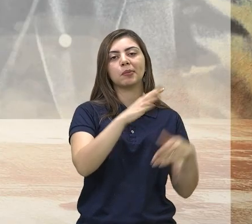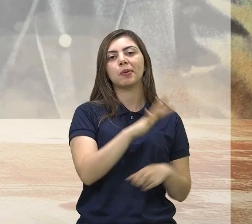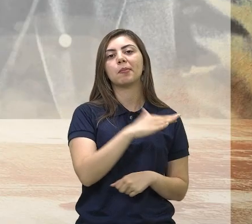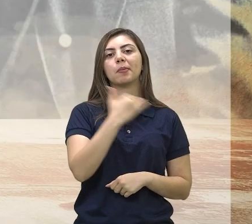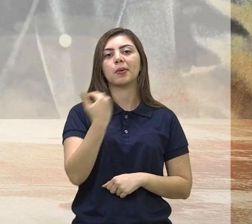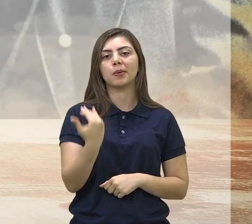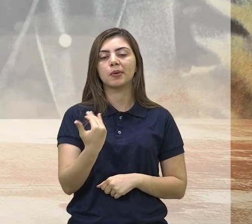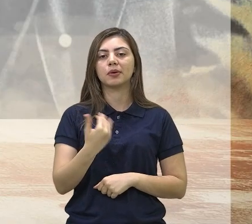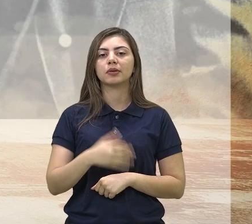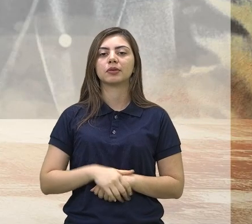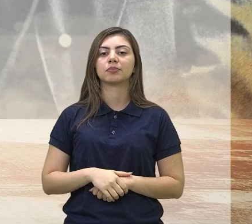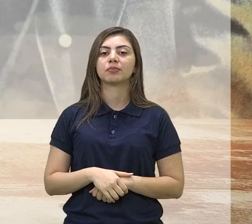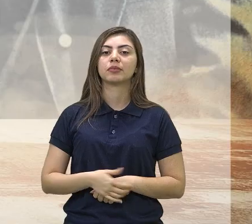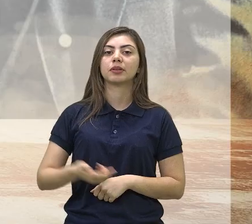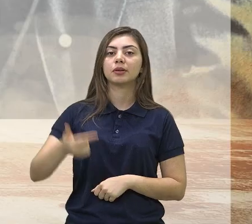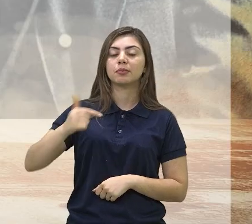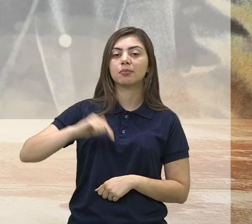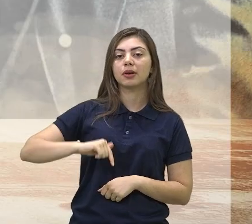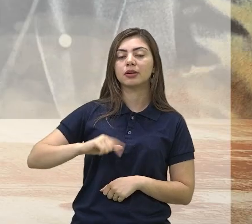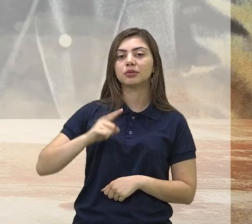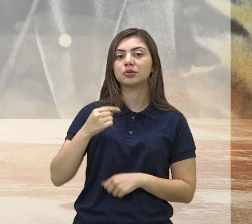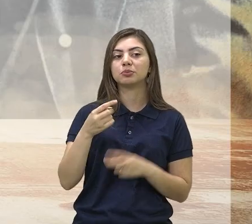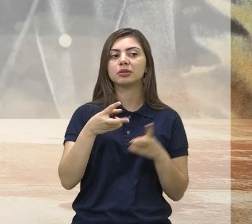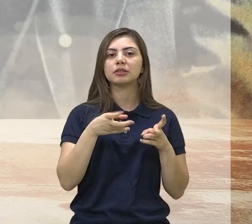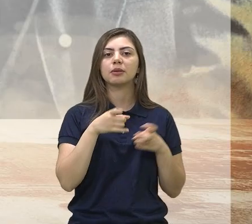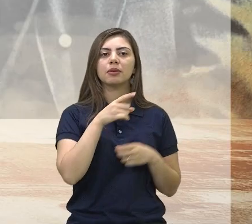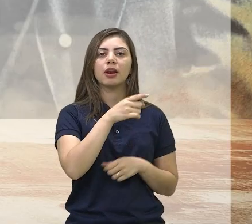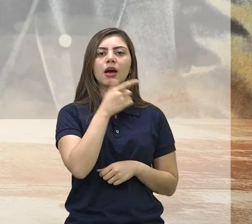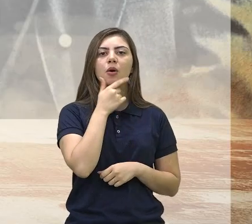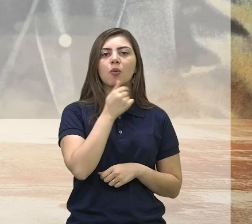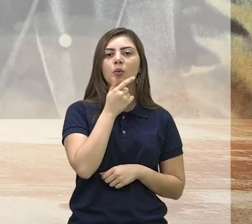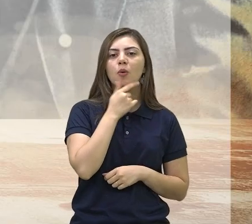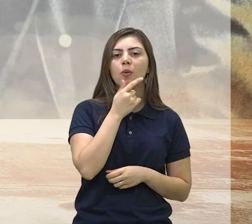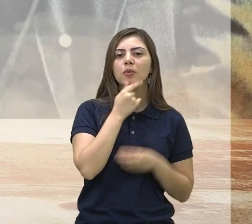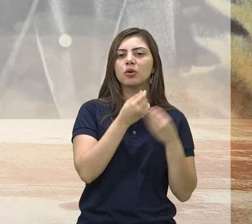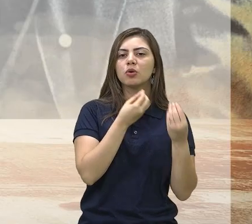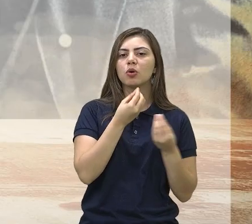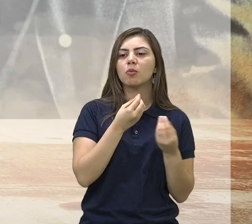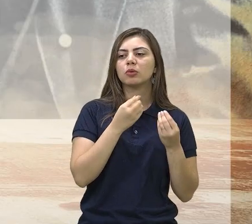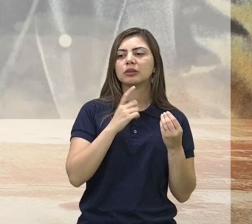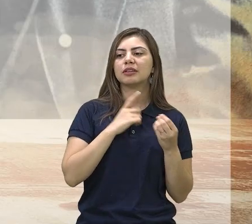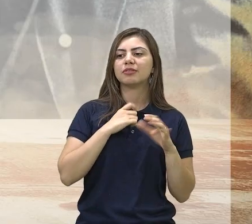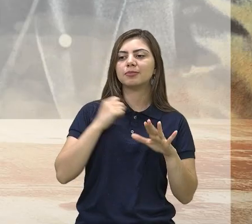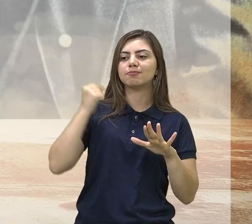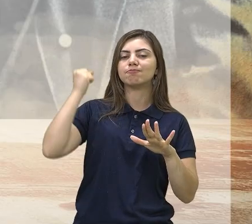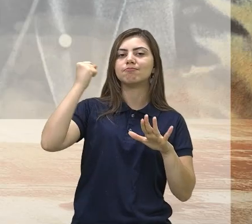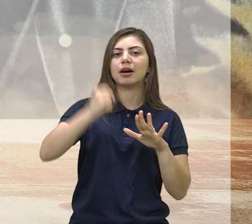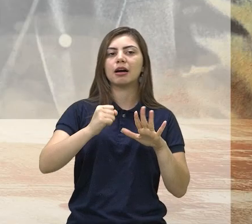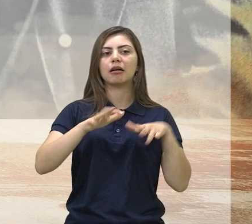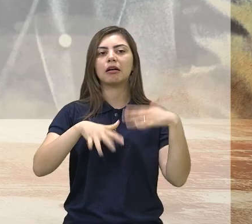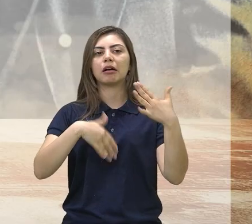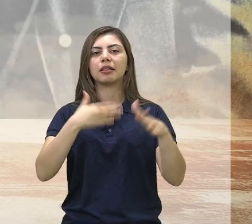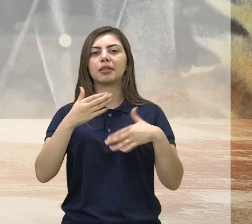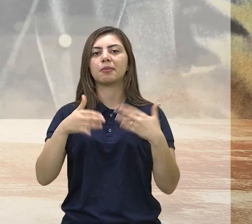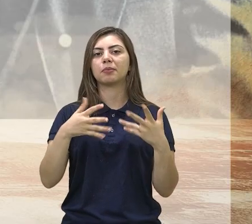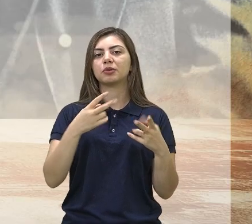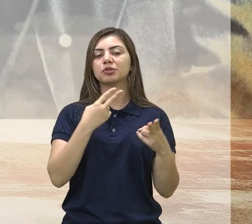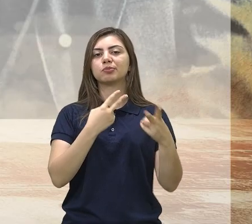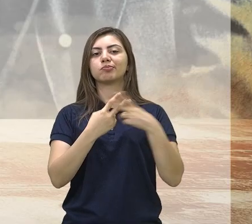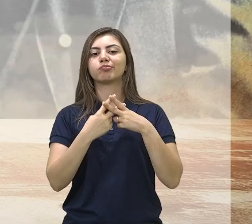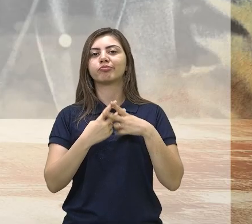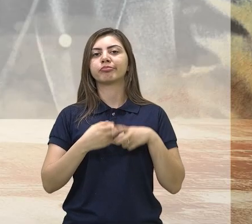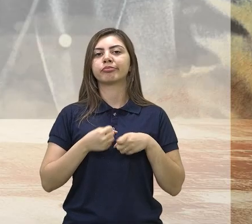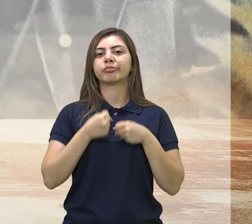De isolamento, a gente viu que ele mata o momento ali, ele acaba sendo preso. Então tanto o Simeão quanto Teresa, eles